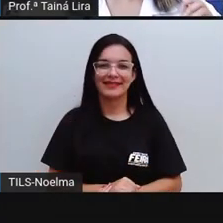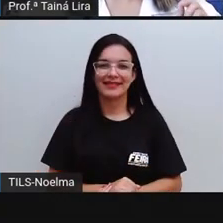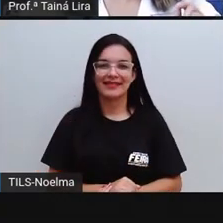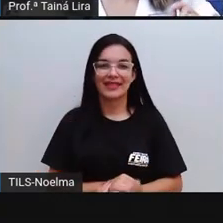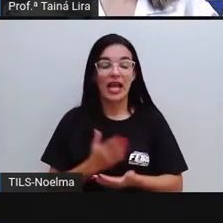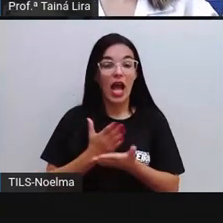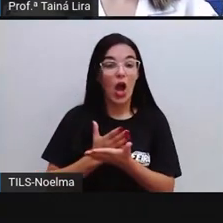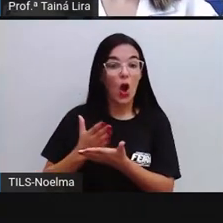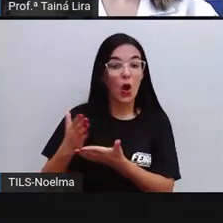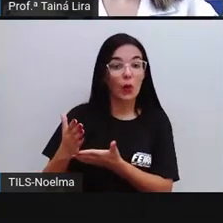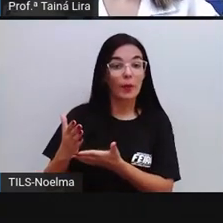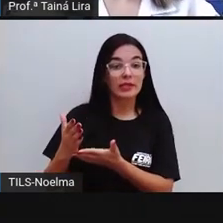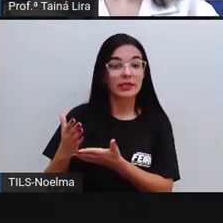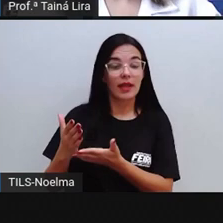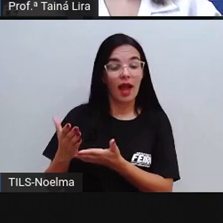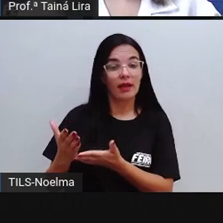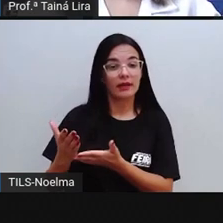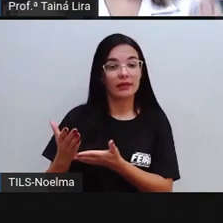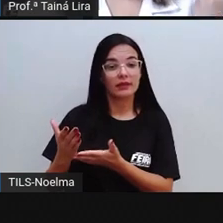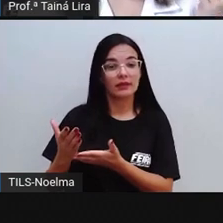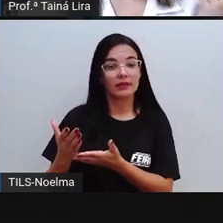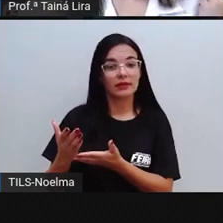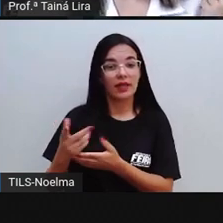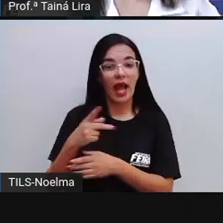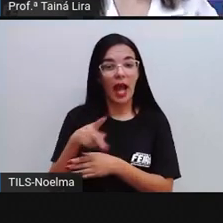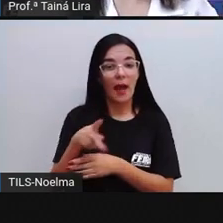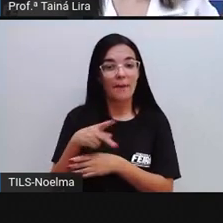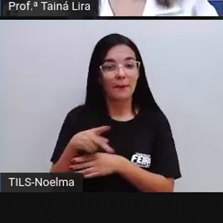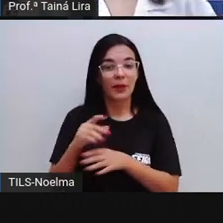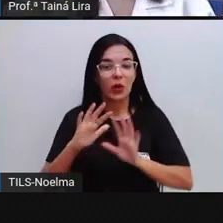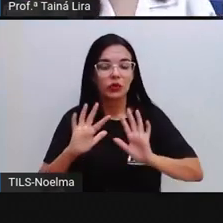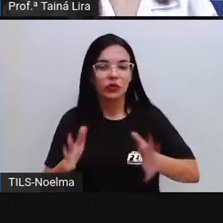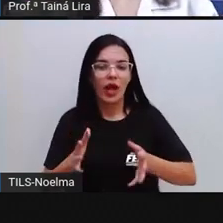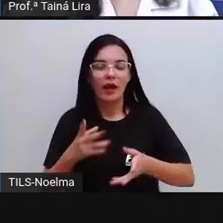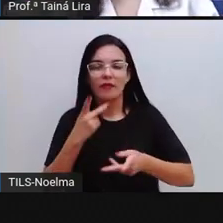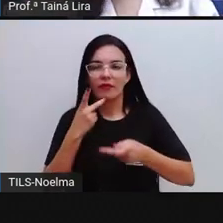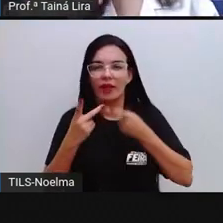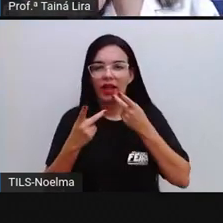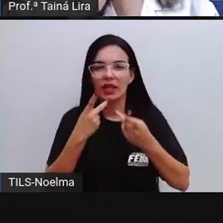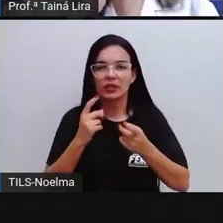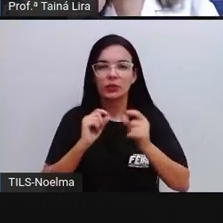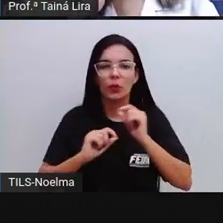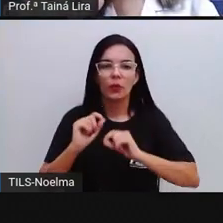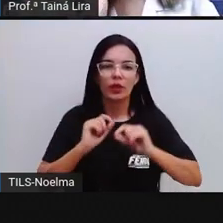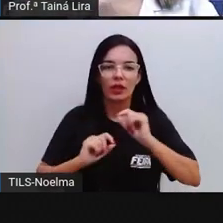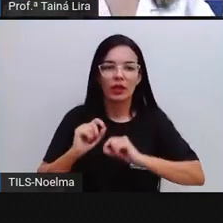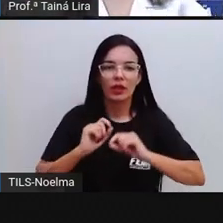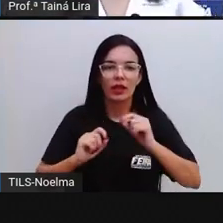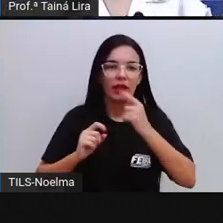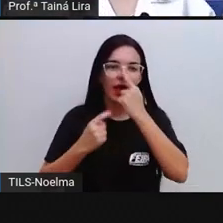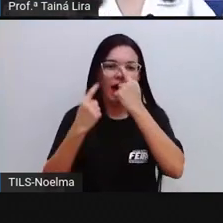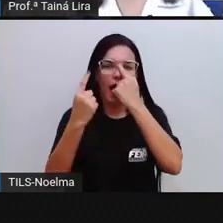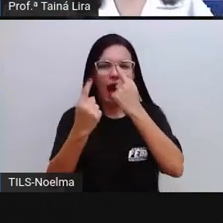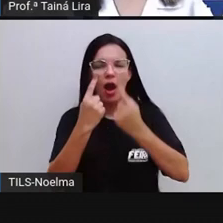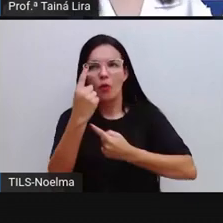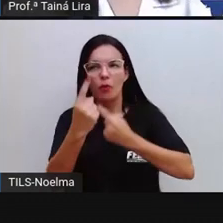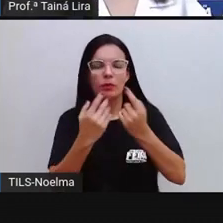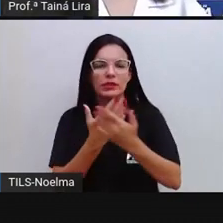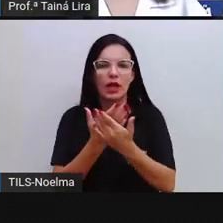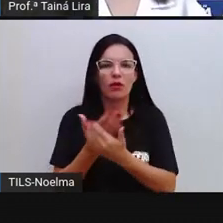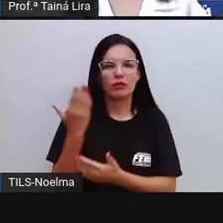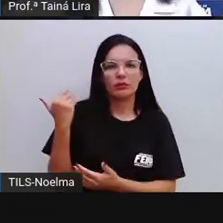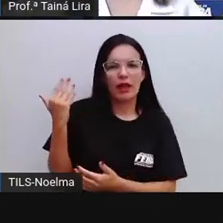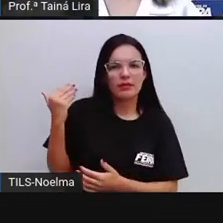Para iniciar, tá? A Pró já vem falando, segundo ano, há algumas aulas, né,